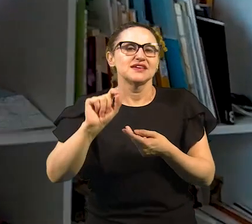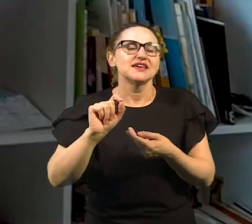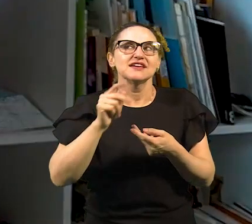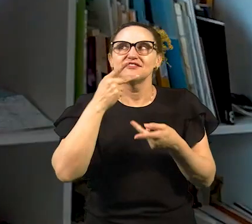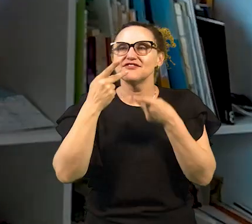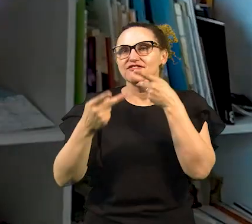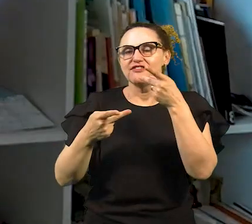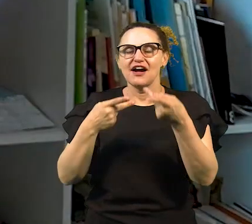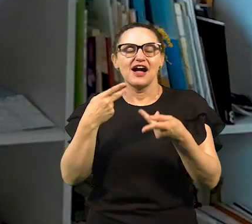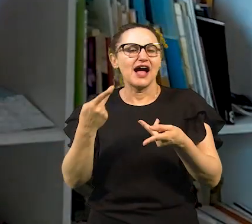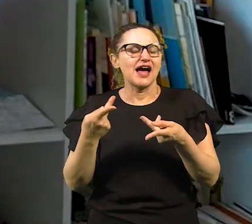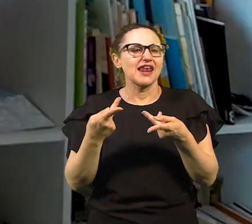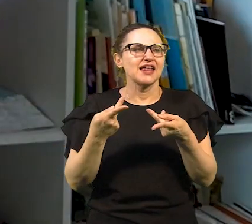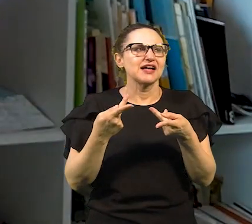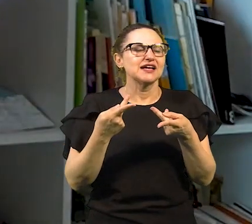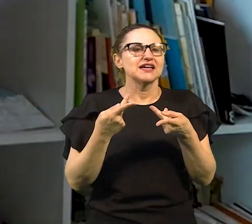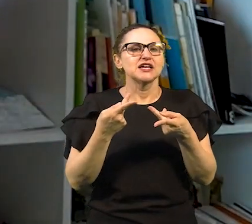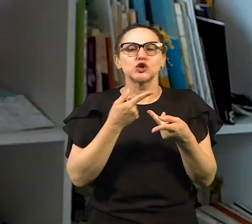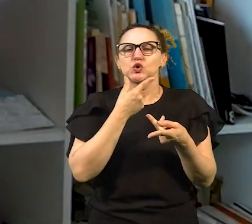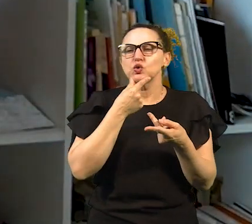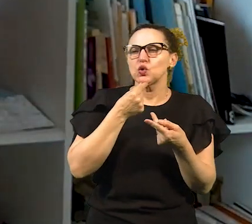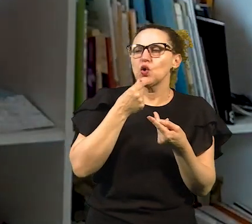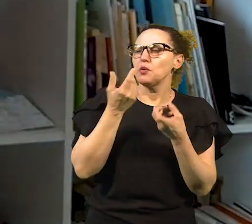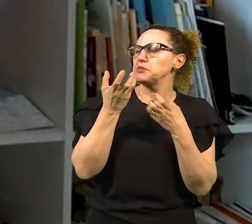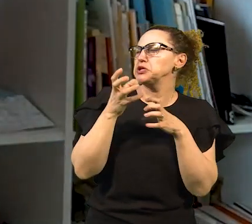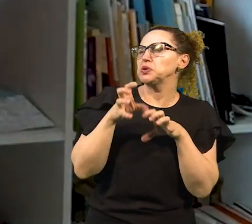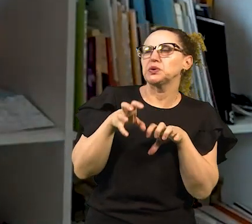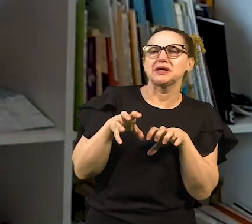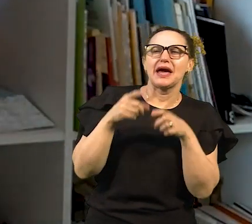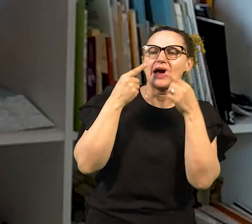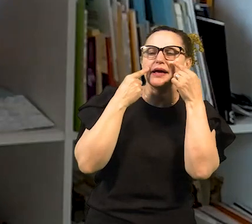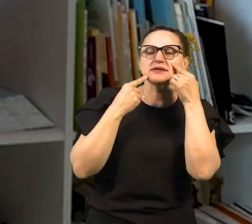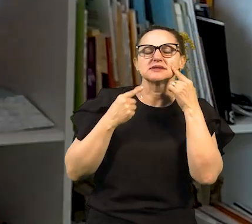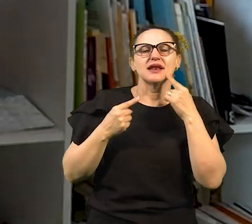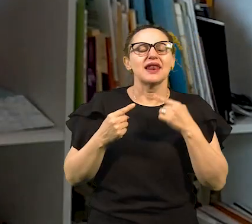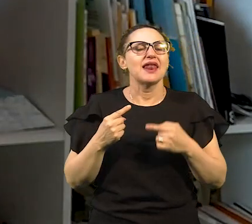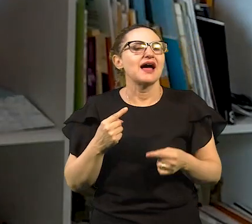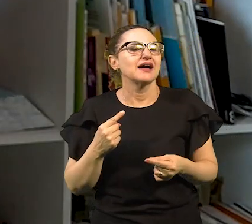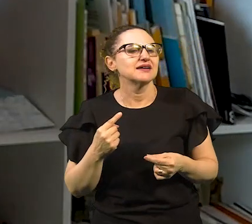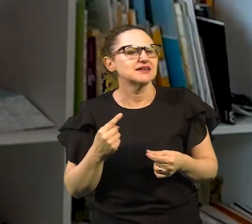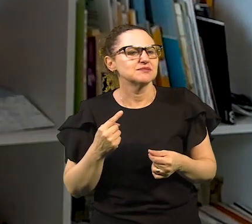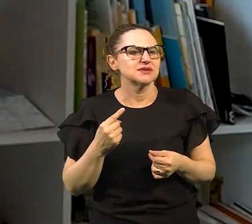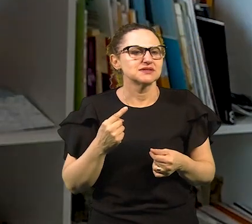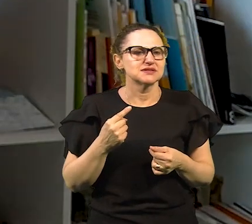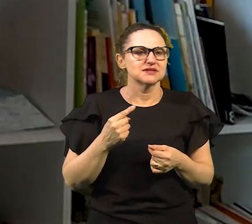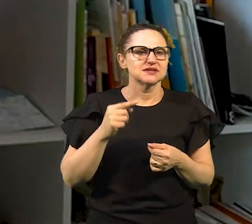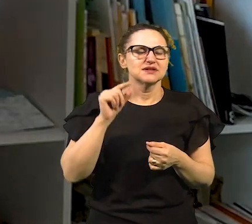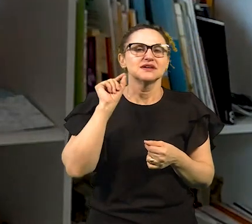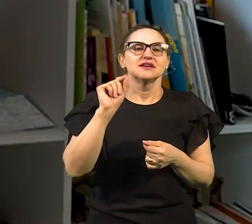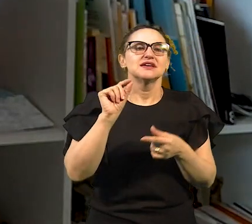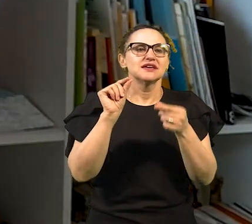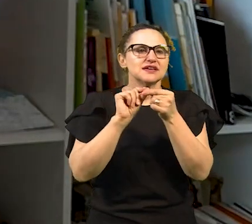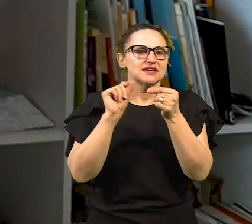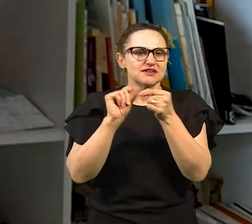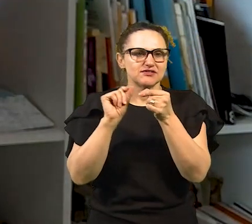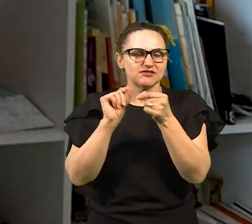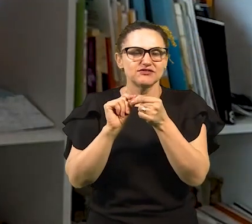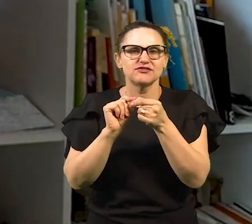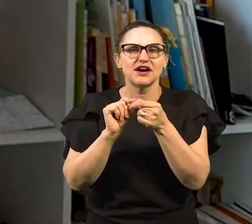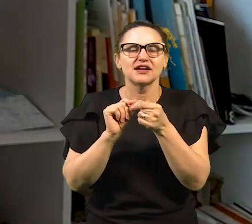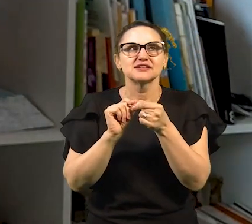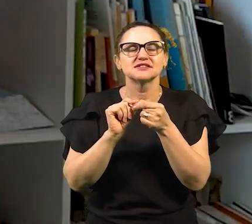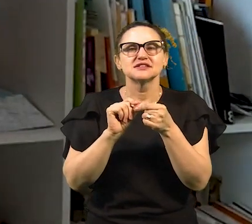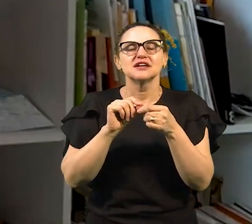teus olhos não quero a lágrima, não quero em tua boca o suave idílico descante. Celebra ora um fantasma anguiforme de